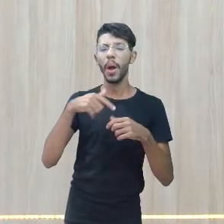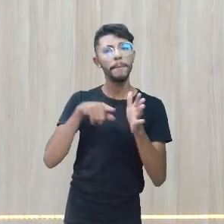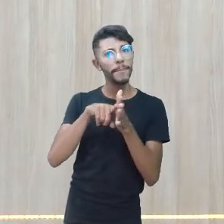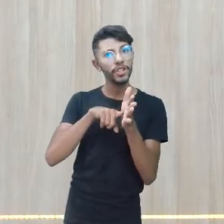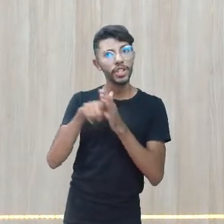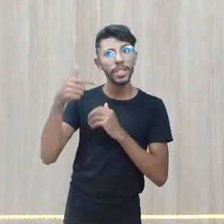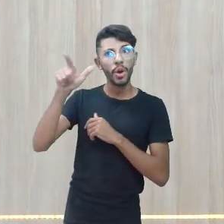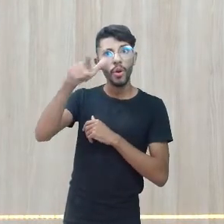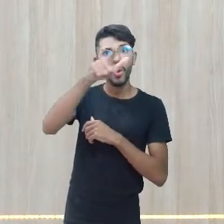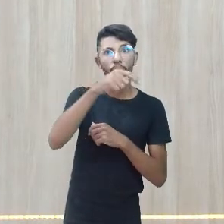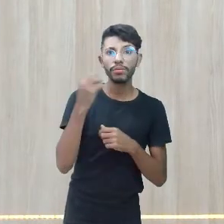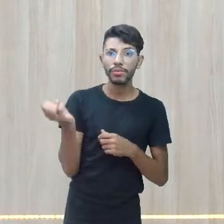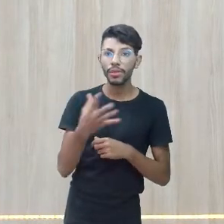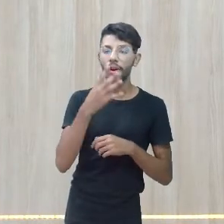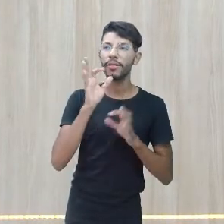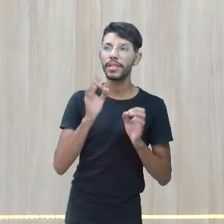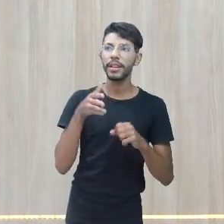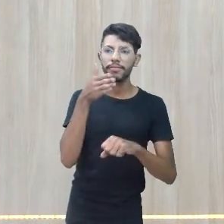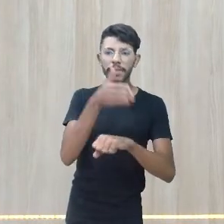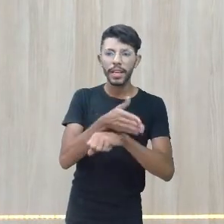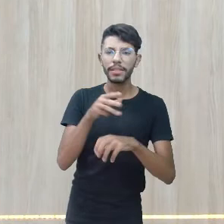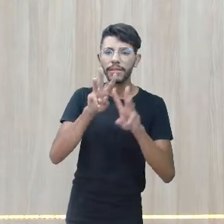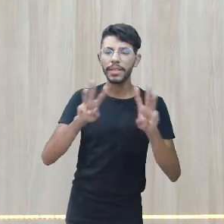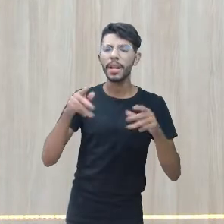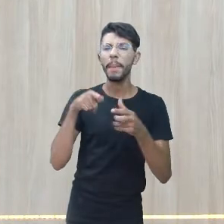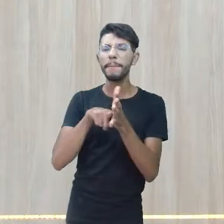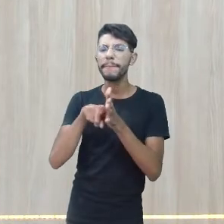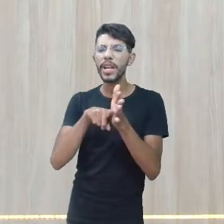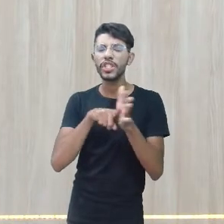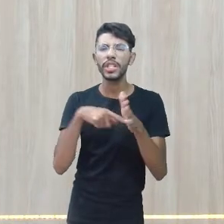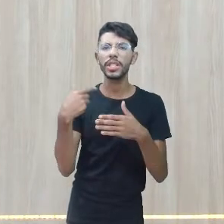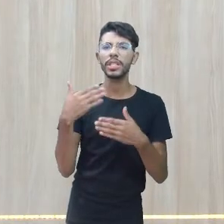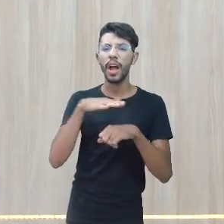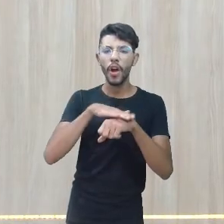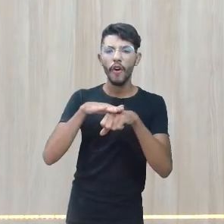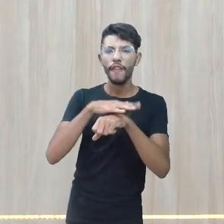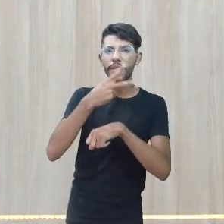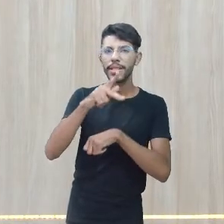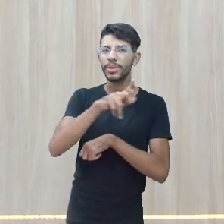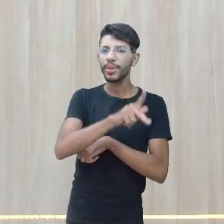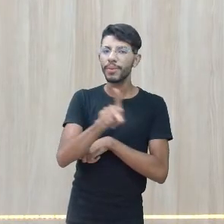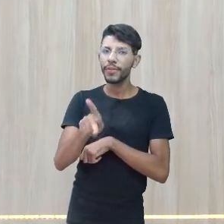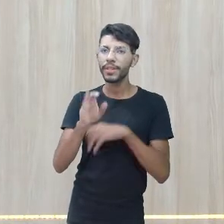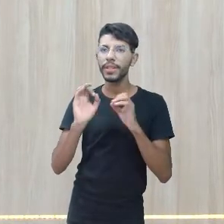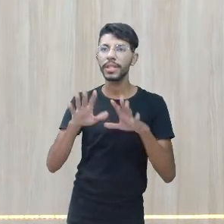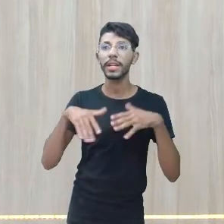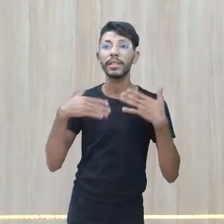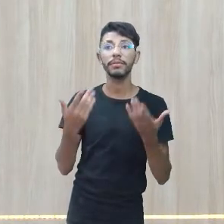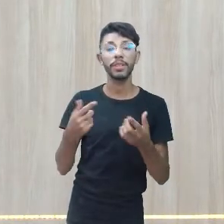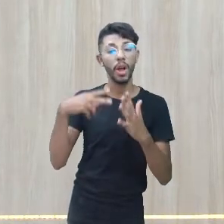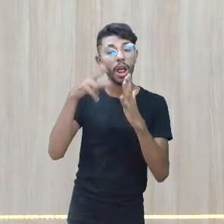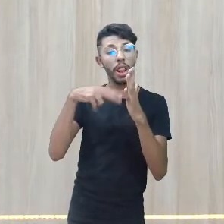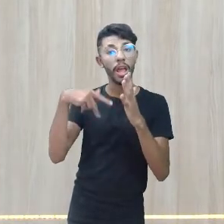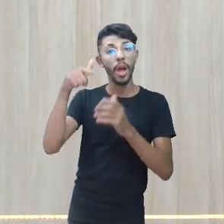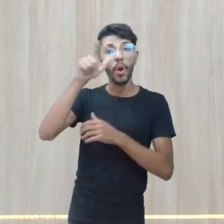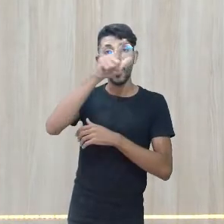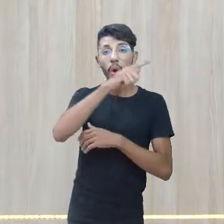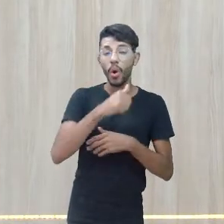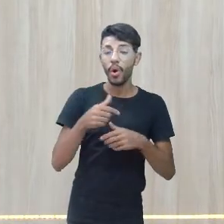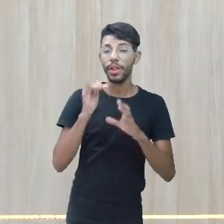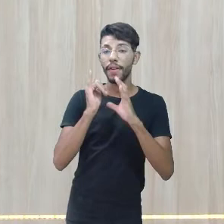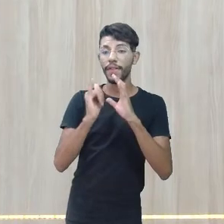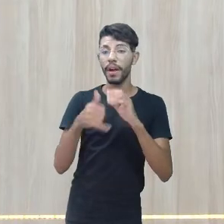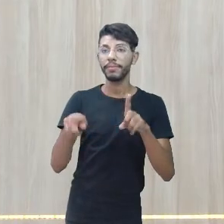fabulistas, entra lá, não é? Sai pesquisando, conversa com a sua professora, leia outras fábulas,